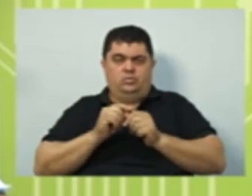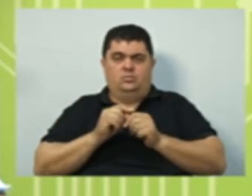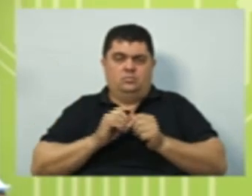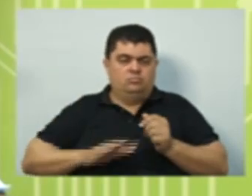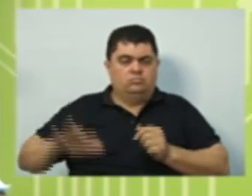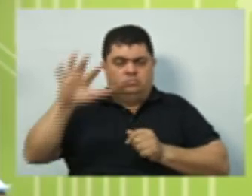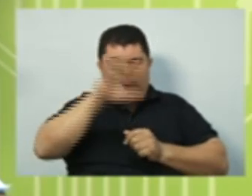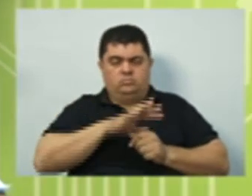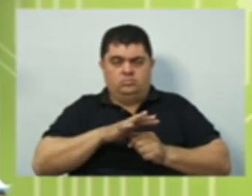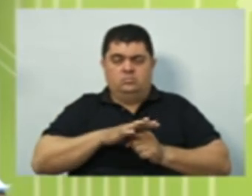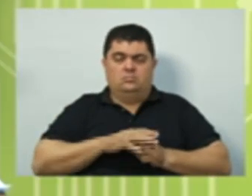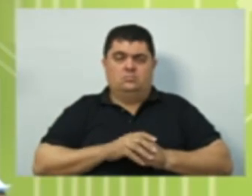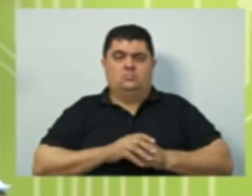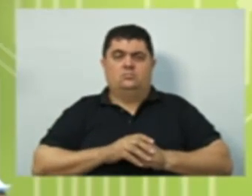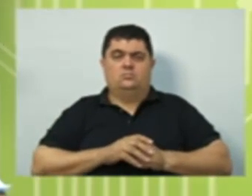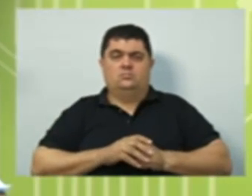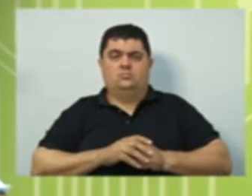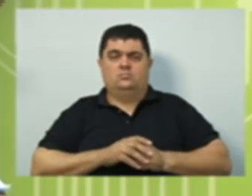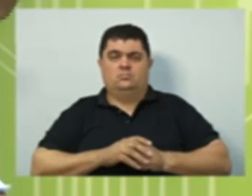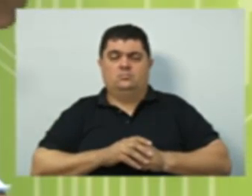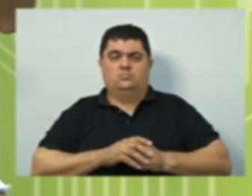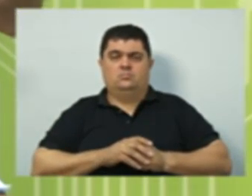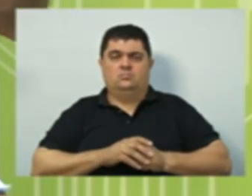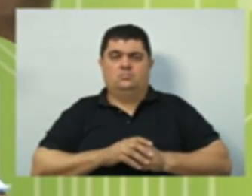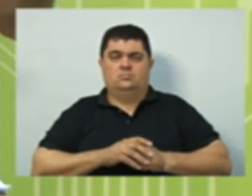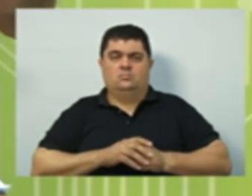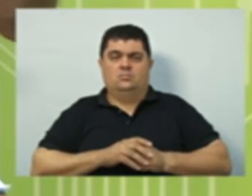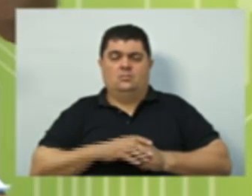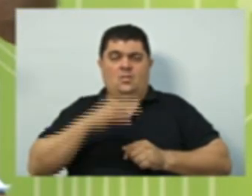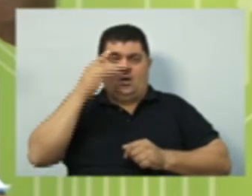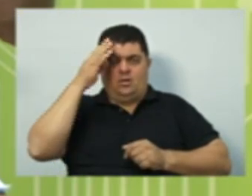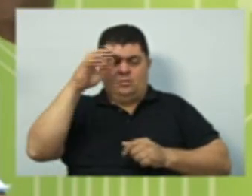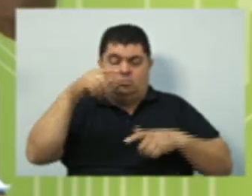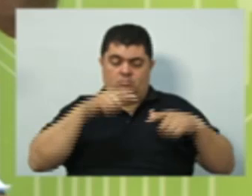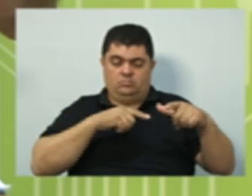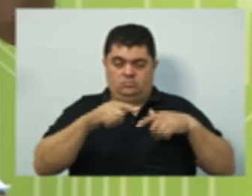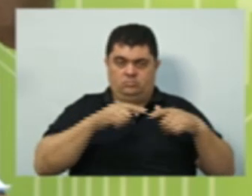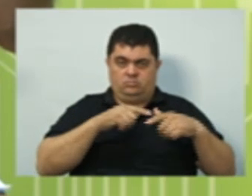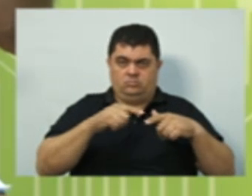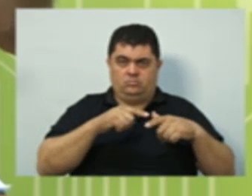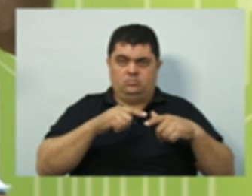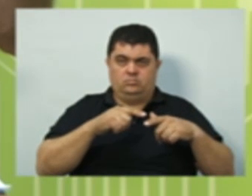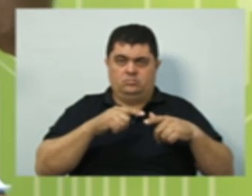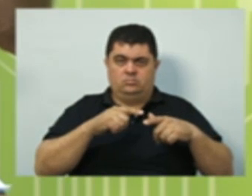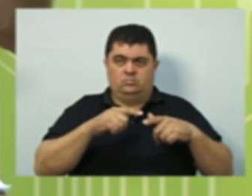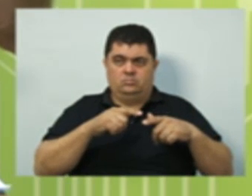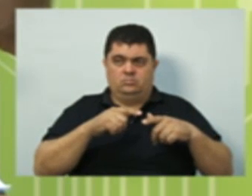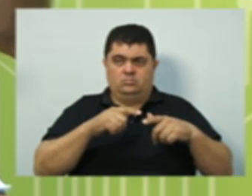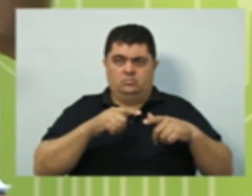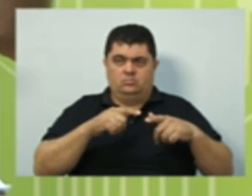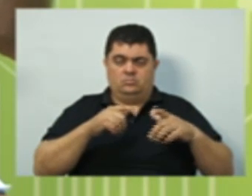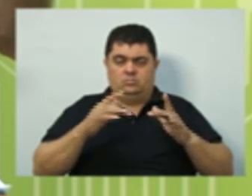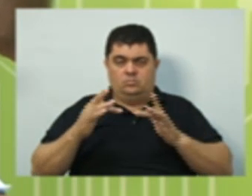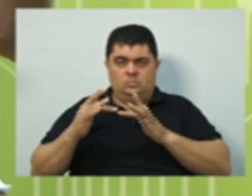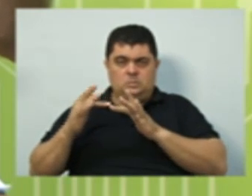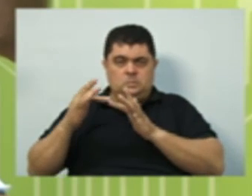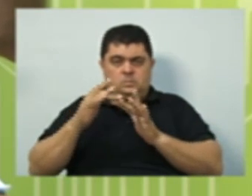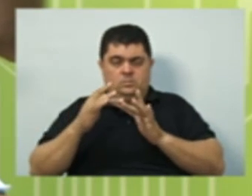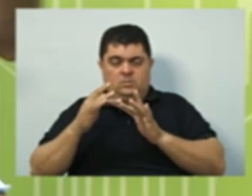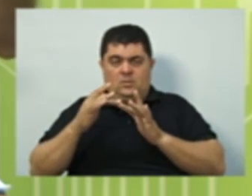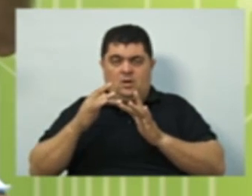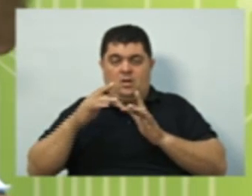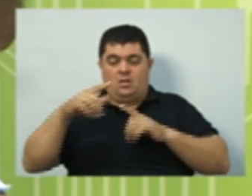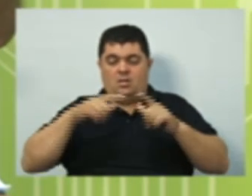geral. Partimos da teoria do trabalho, relacionando o trabalho com a